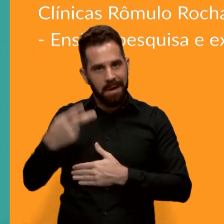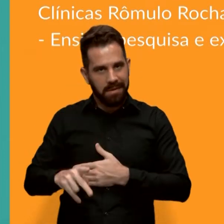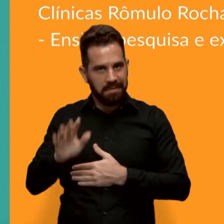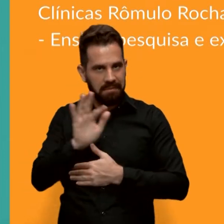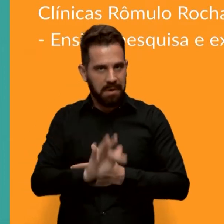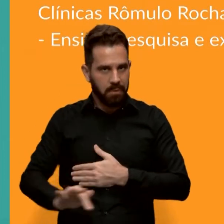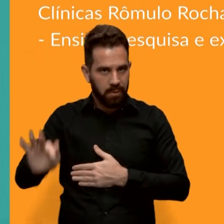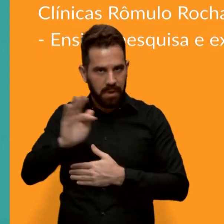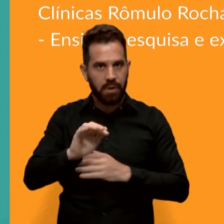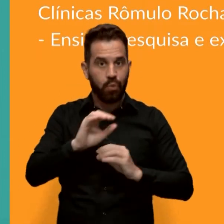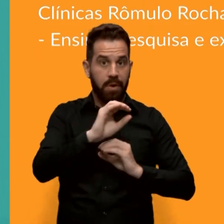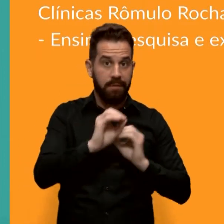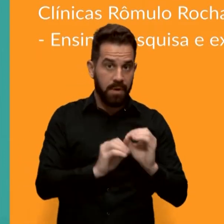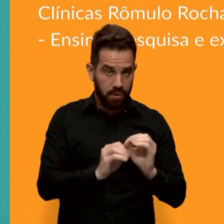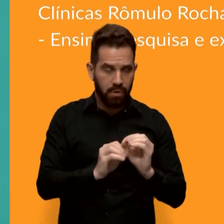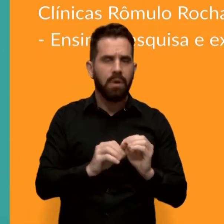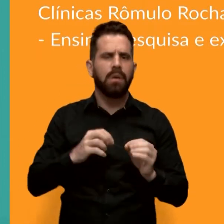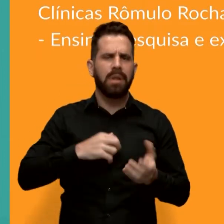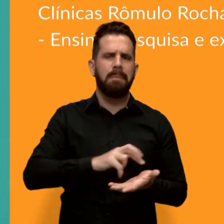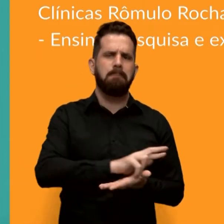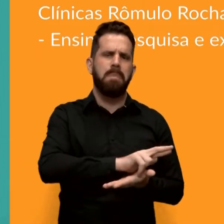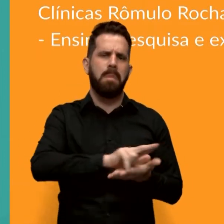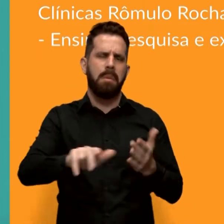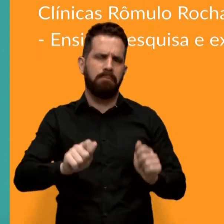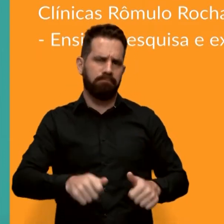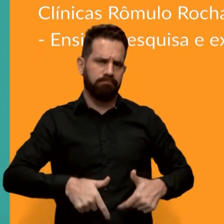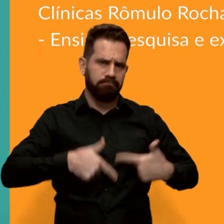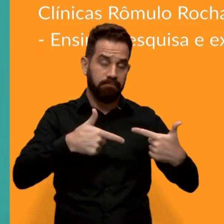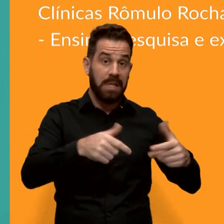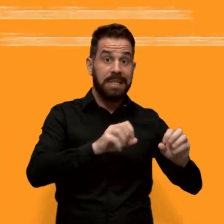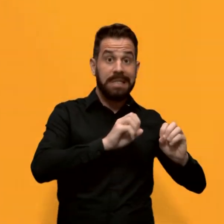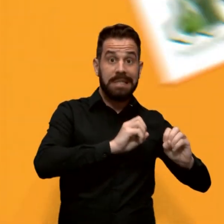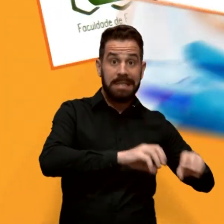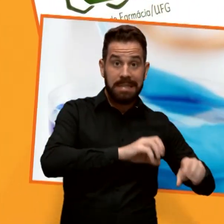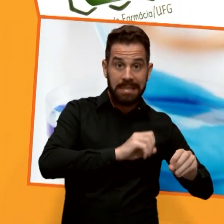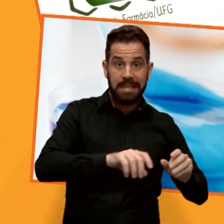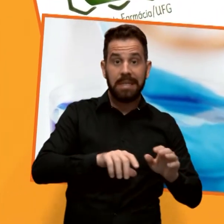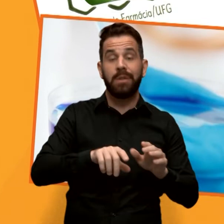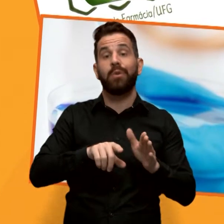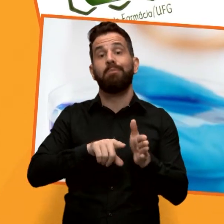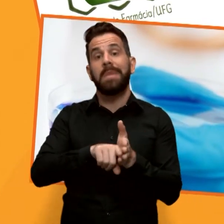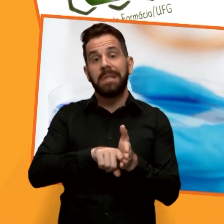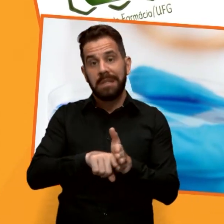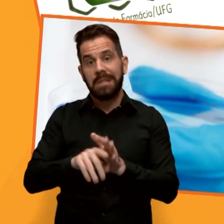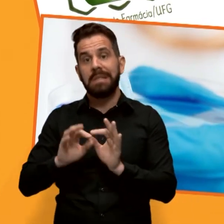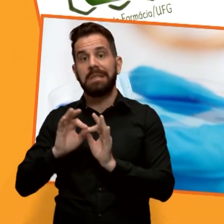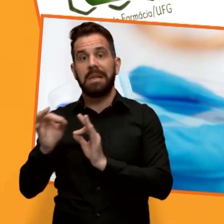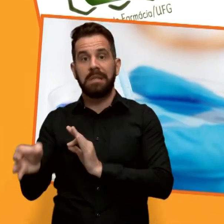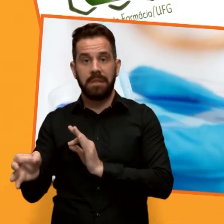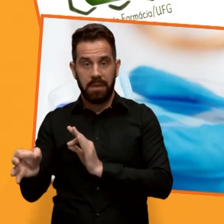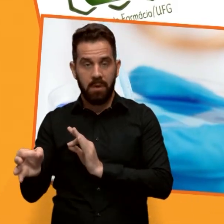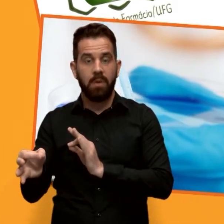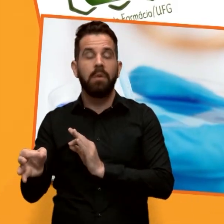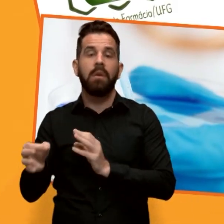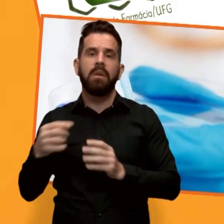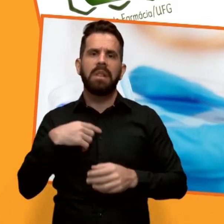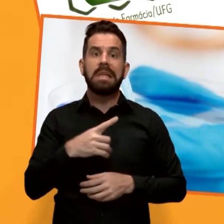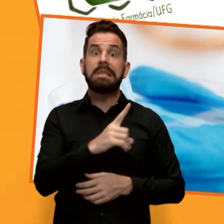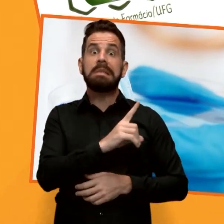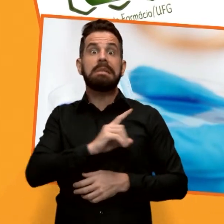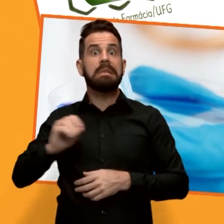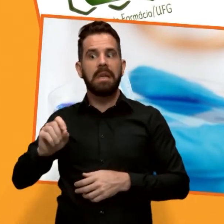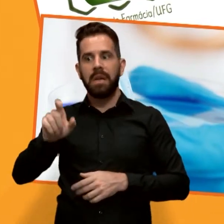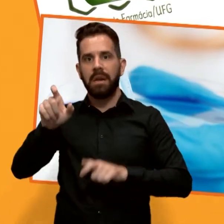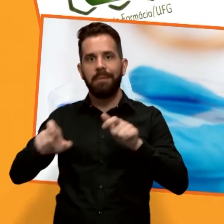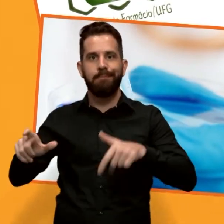desenvolve atividades diversificadas de ensino, pesquisa e extensão. Ele atende, em média, 100 pacientes